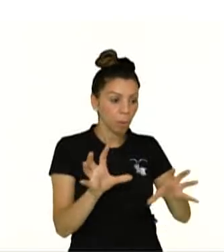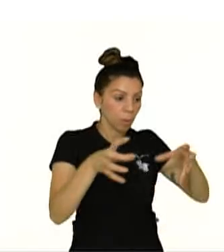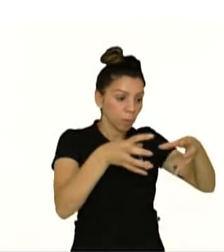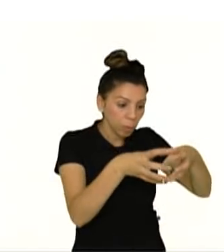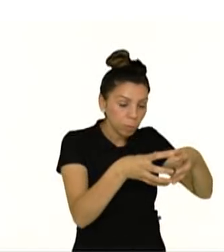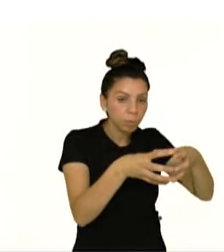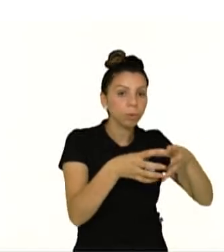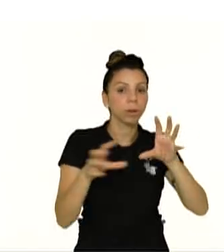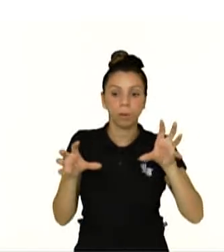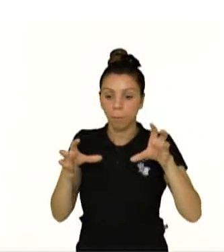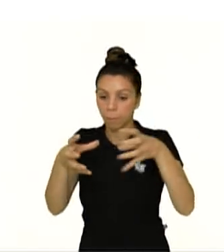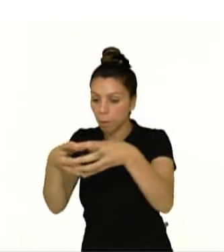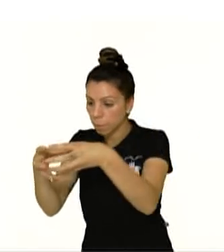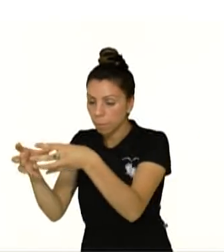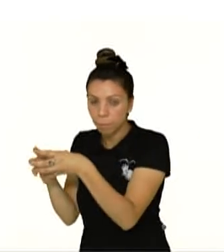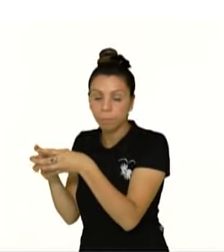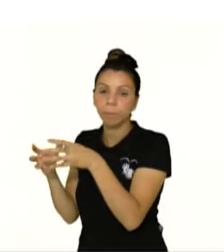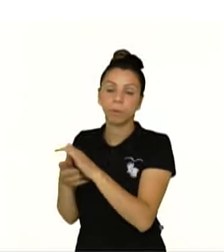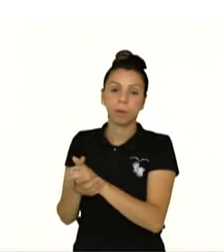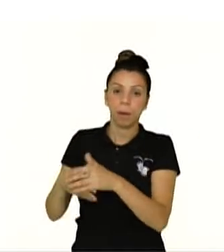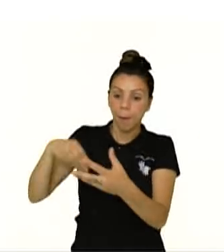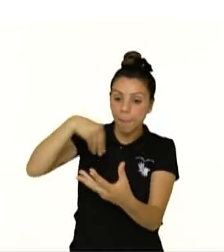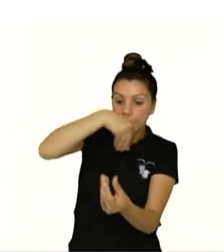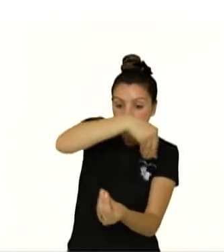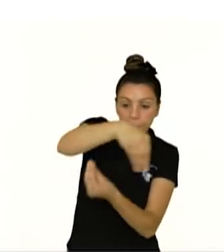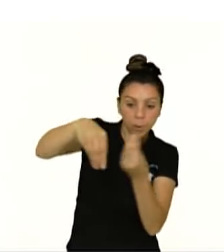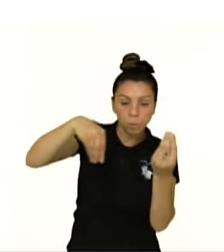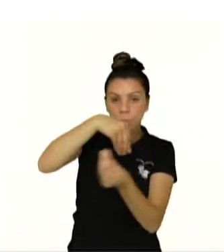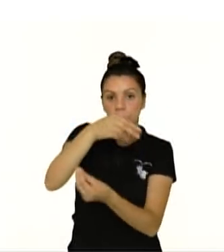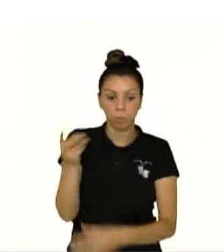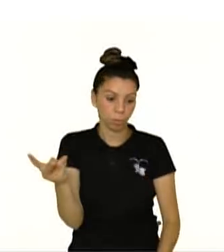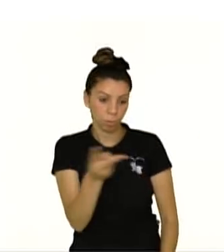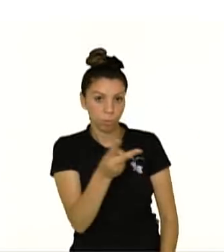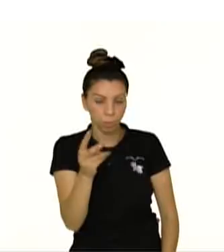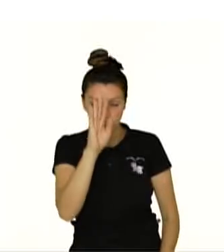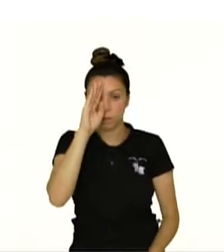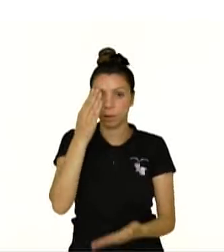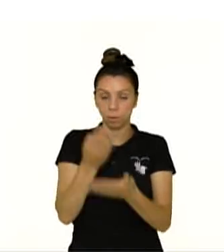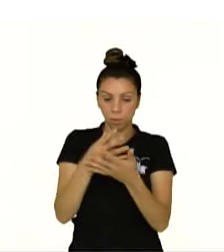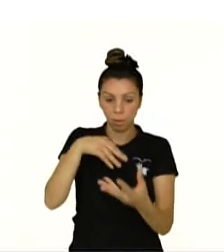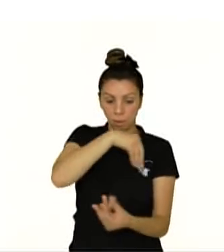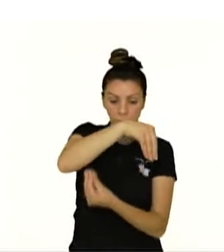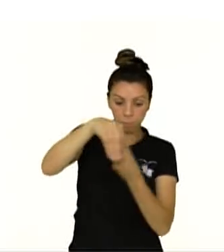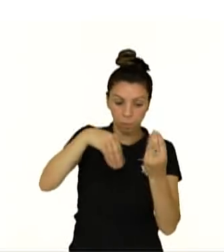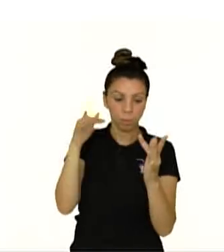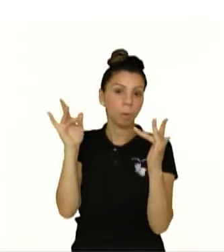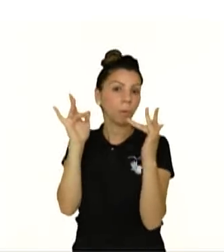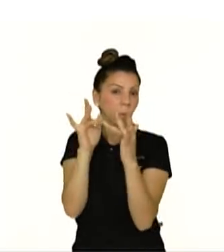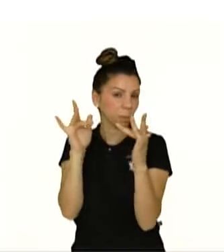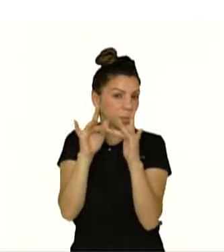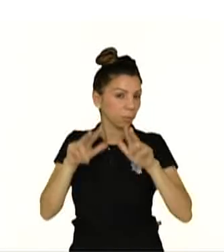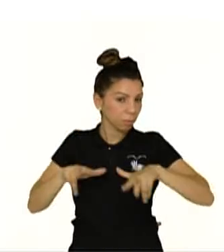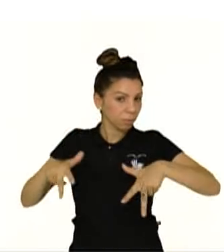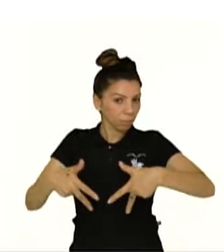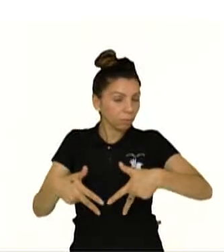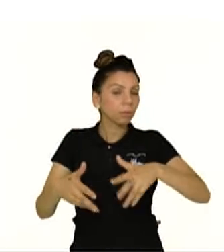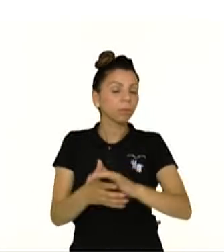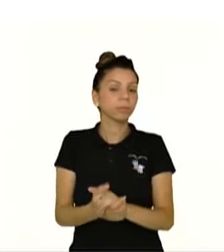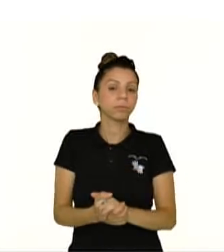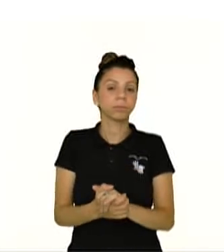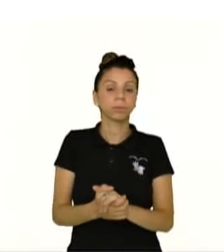quanto o poligenismo, a mestiçagem, ou melhor dizendo, o contato interétnico, ele